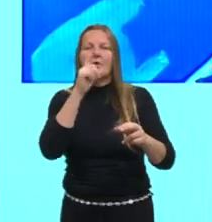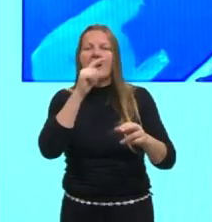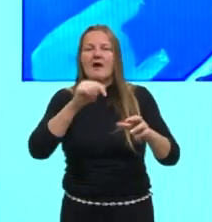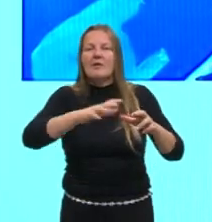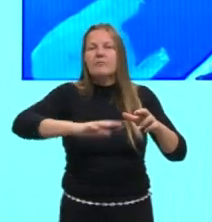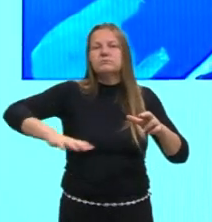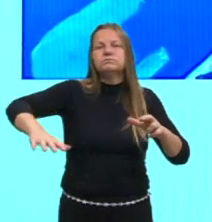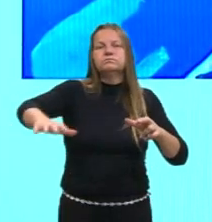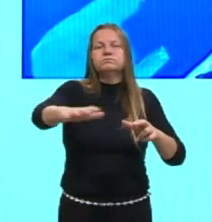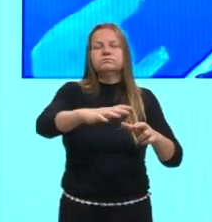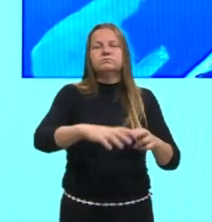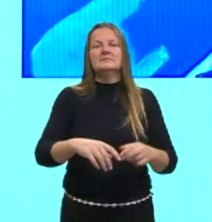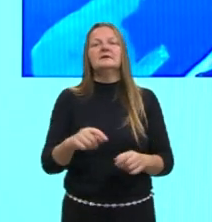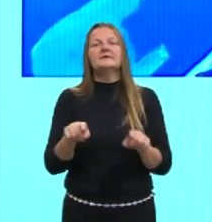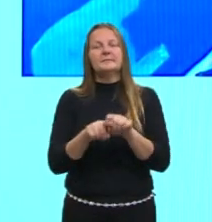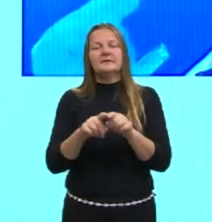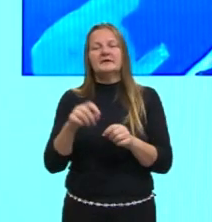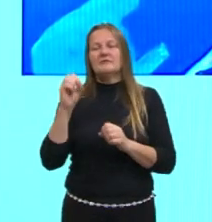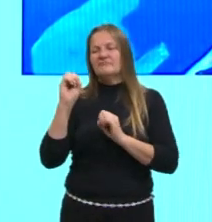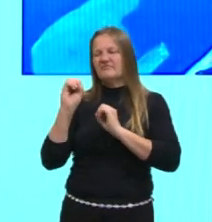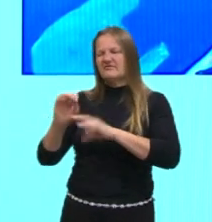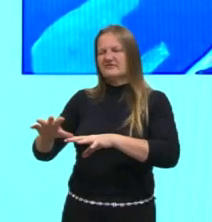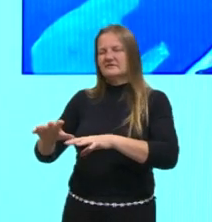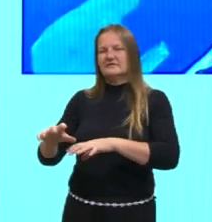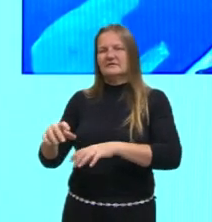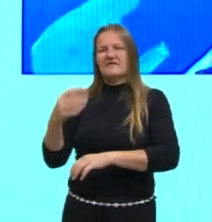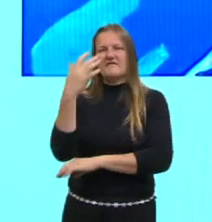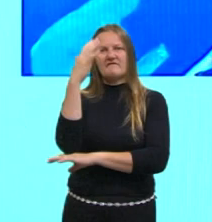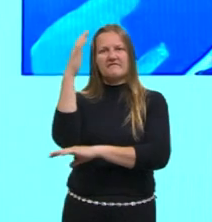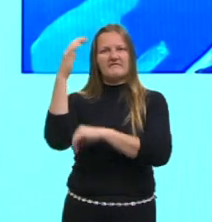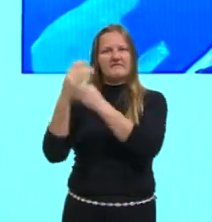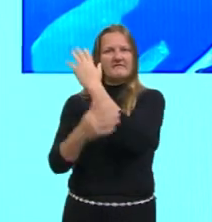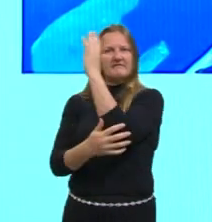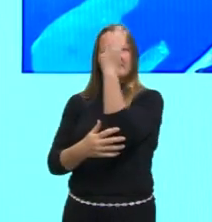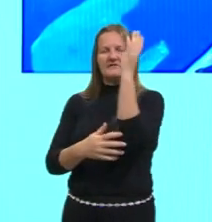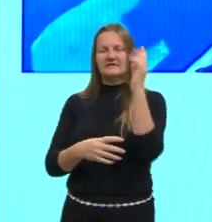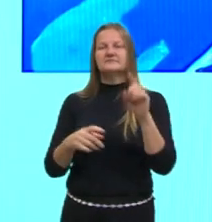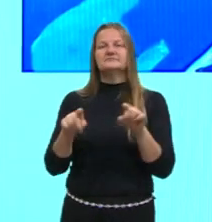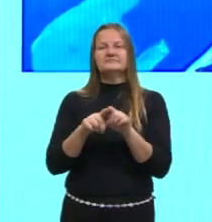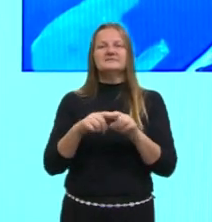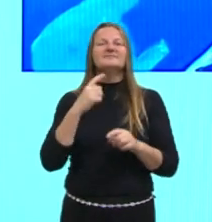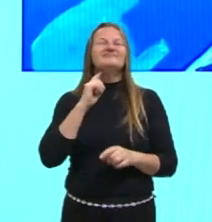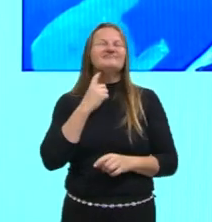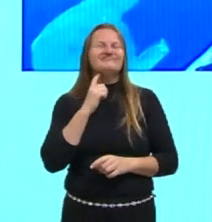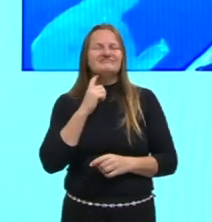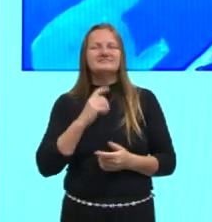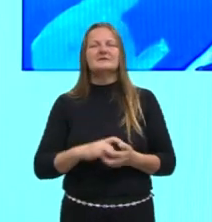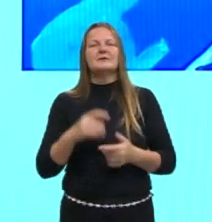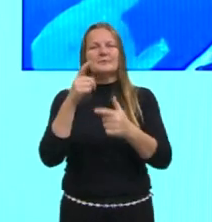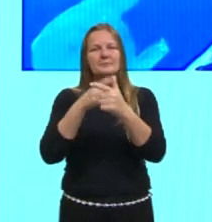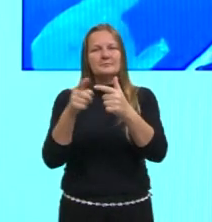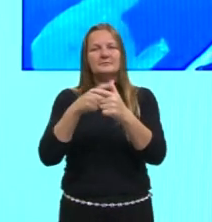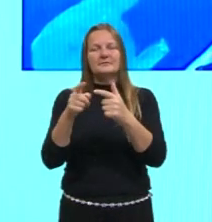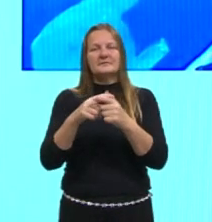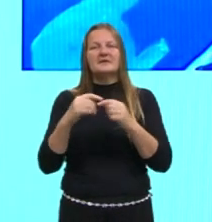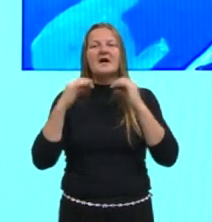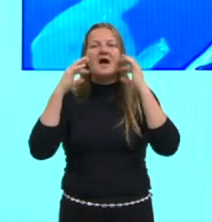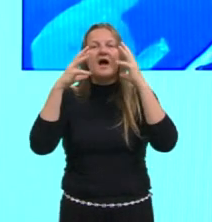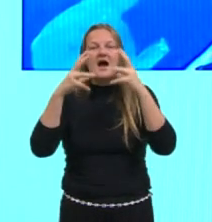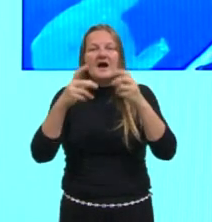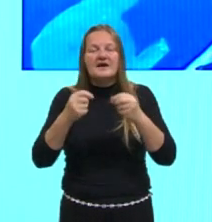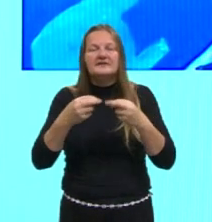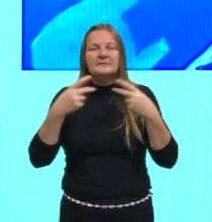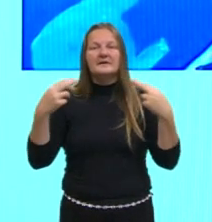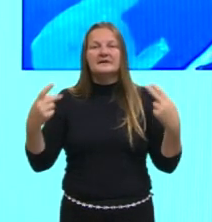na vegetação também né Não só nos rios mas na vegetação e aí Traz toda problemática dos animais marinhos